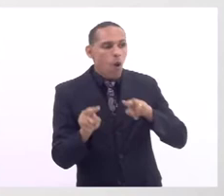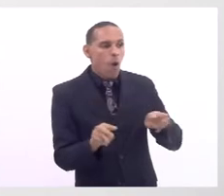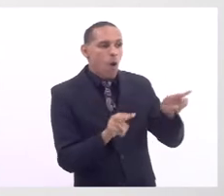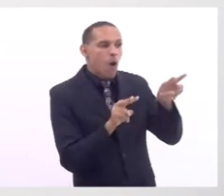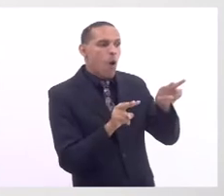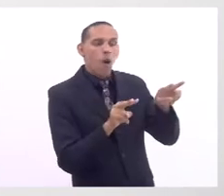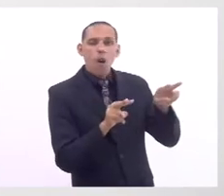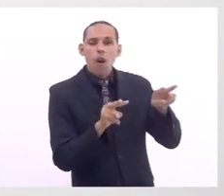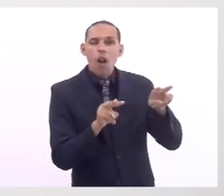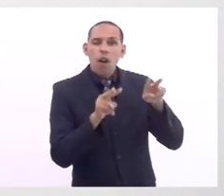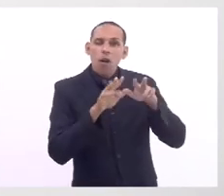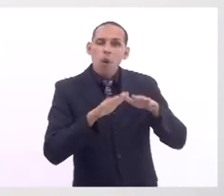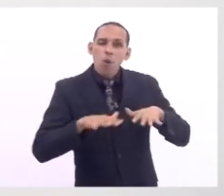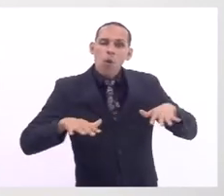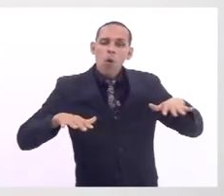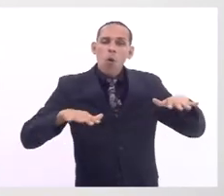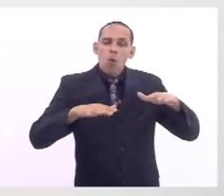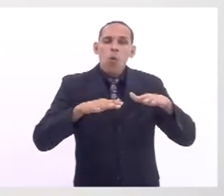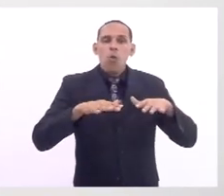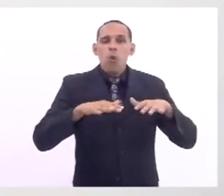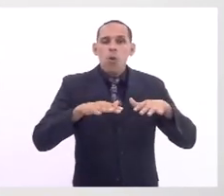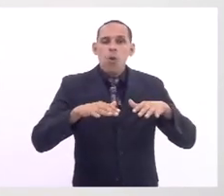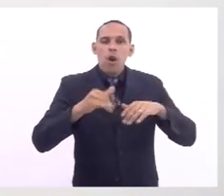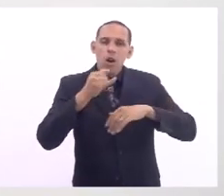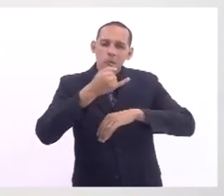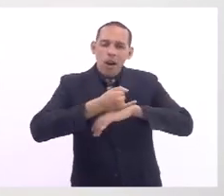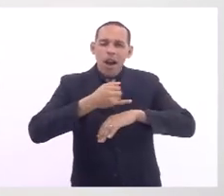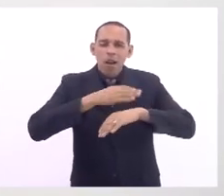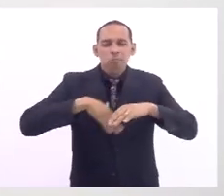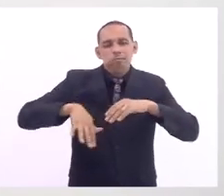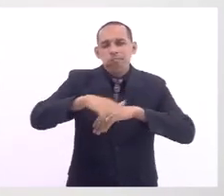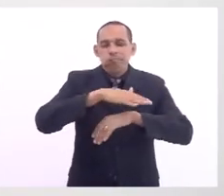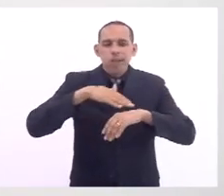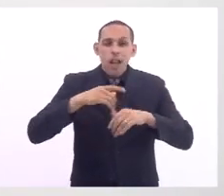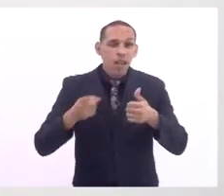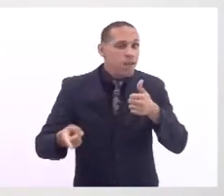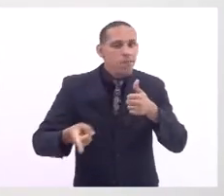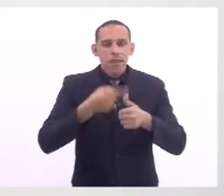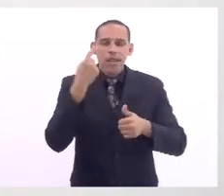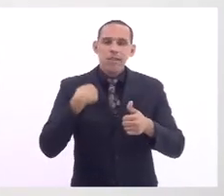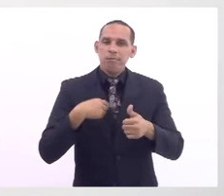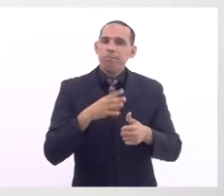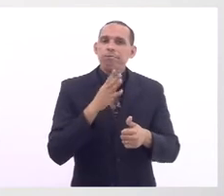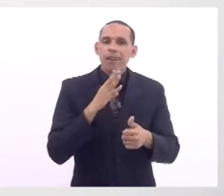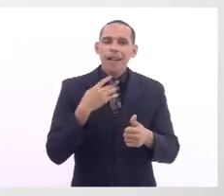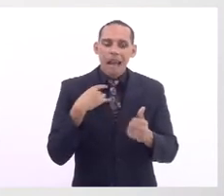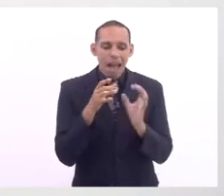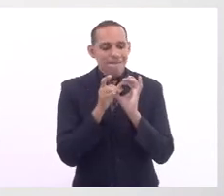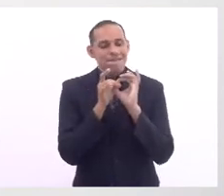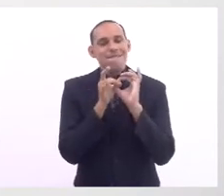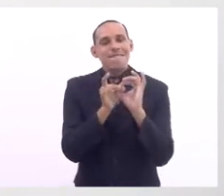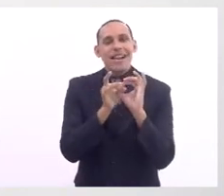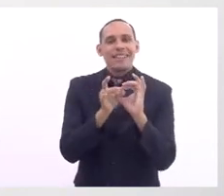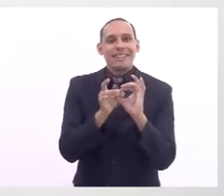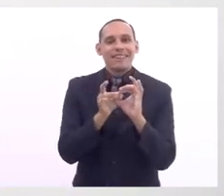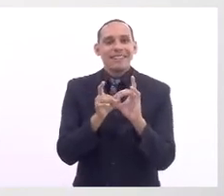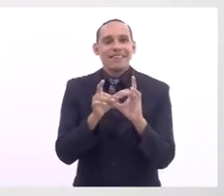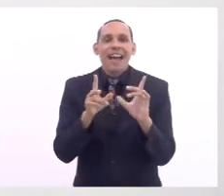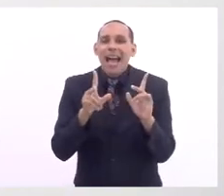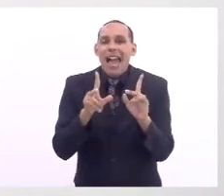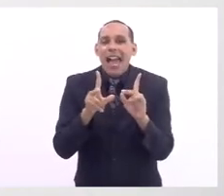território Metropolitano como todo a primeira que conheci e claro me agarrei a esses hypocam